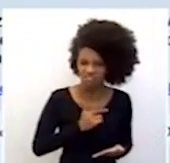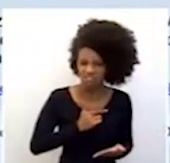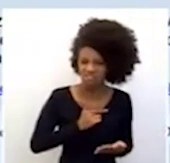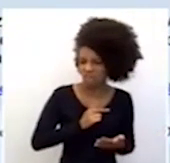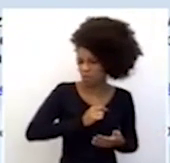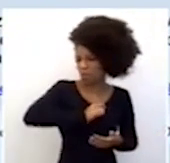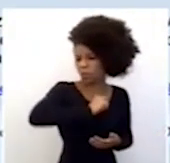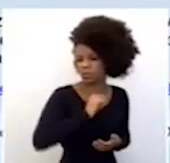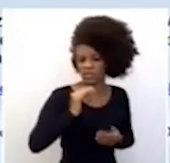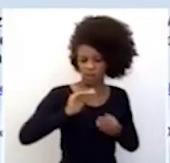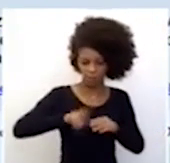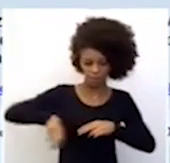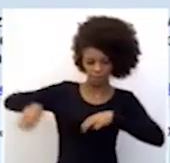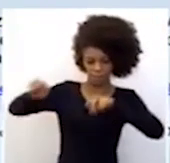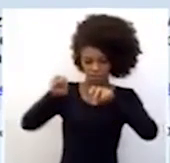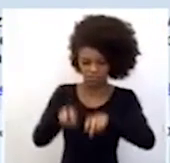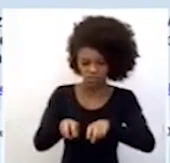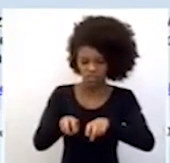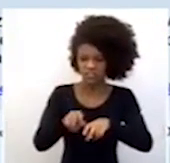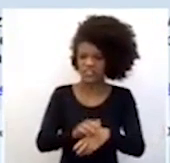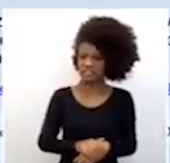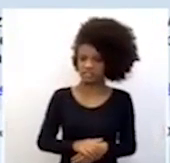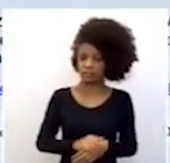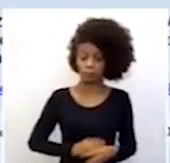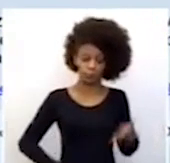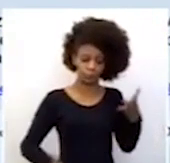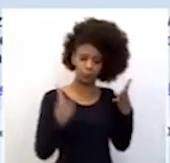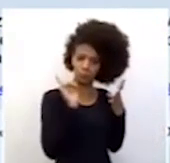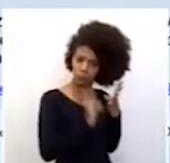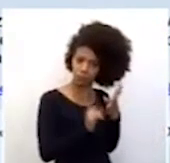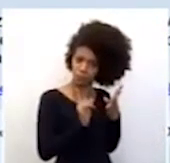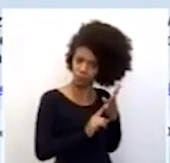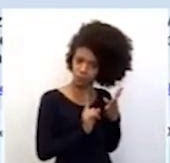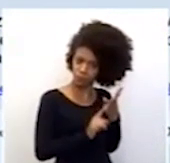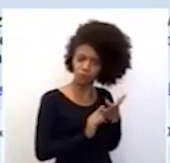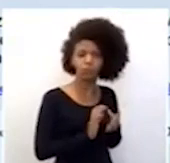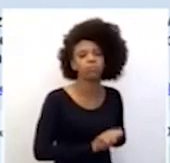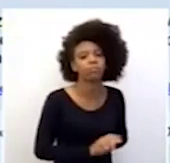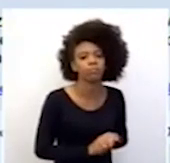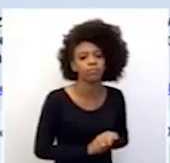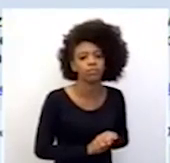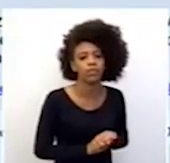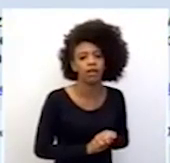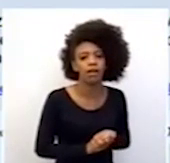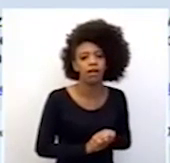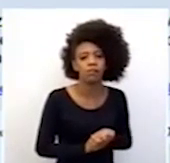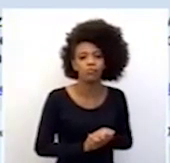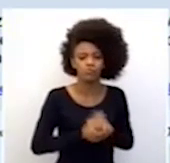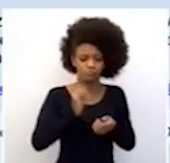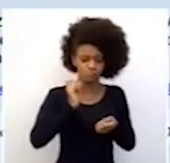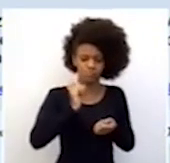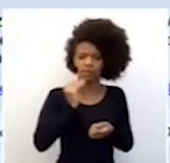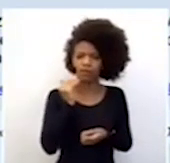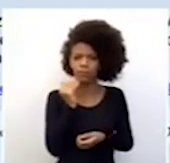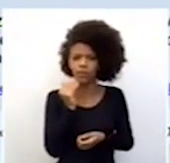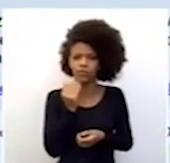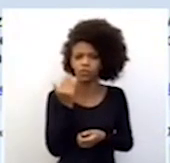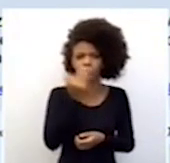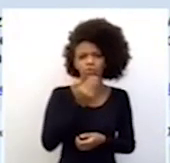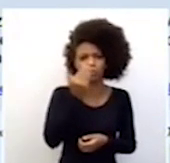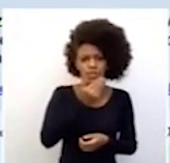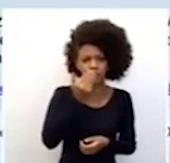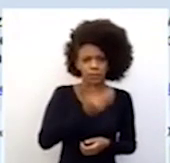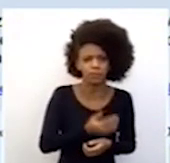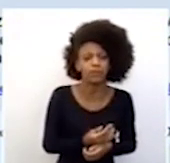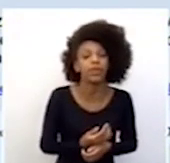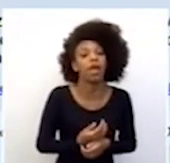frente. Muito bem, o artigo 4º é dos quebra-queixos. É permitido o